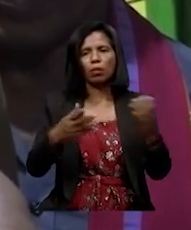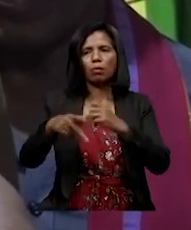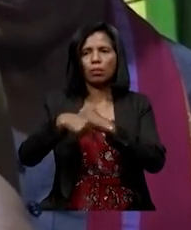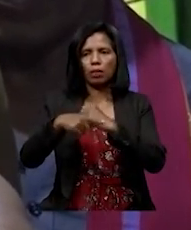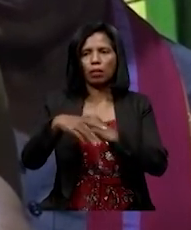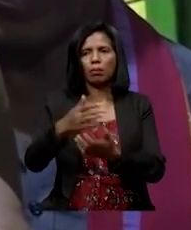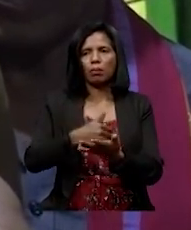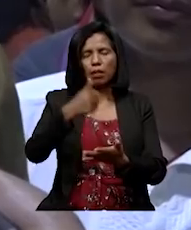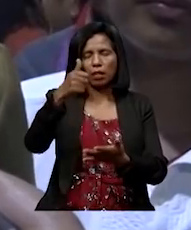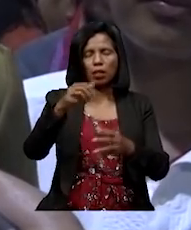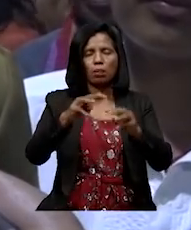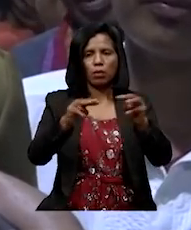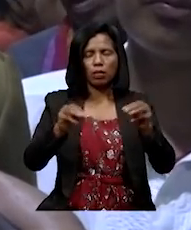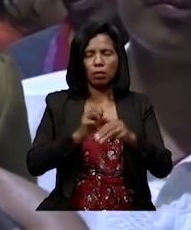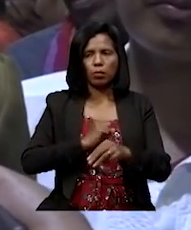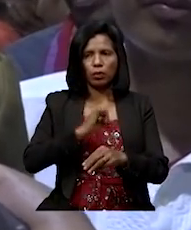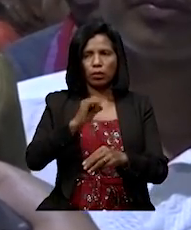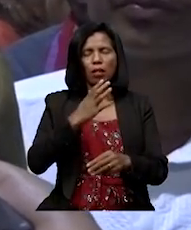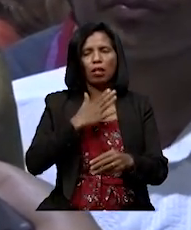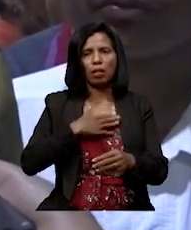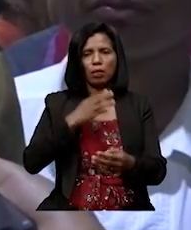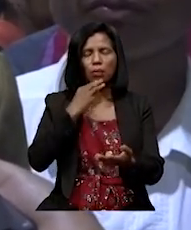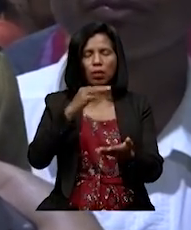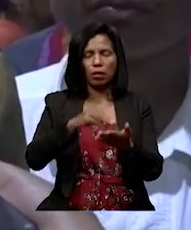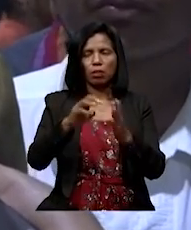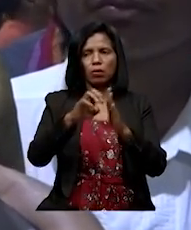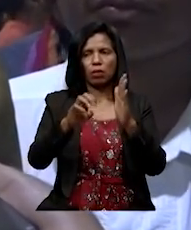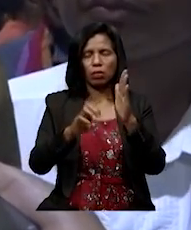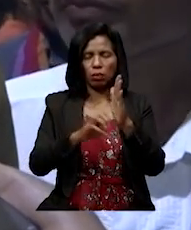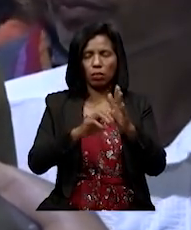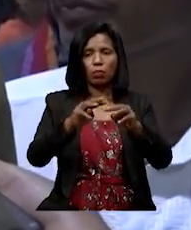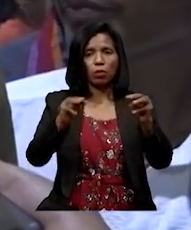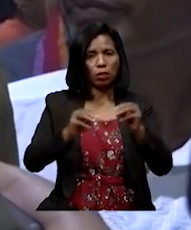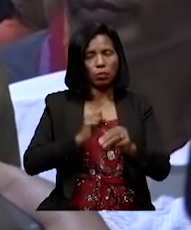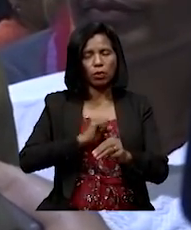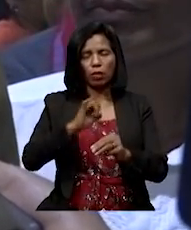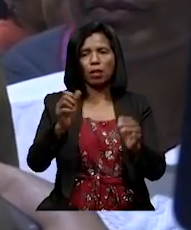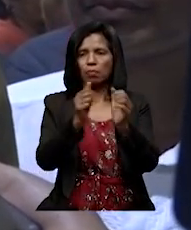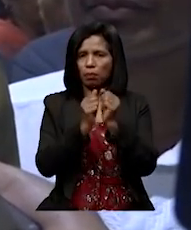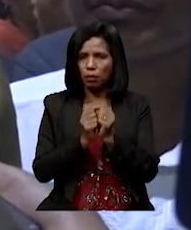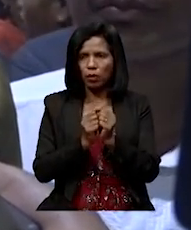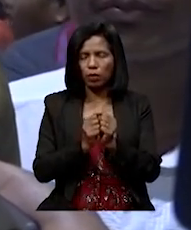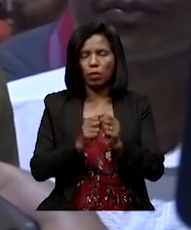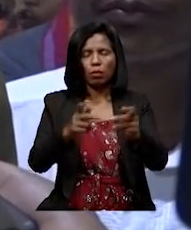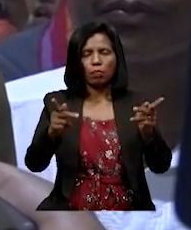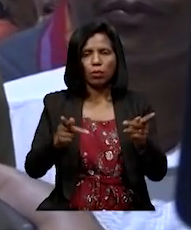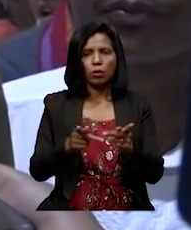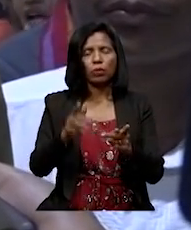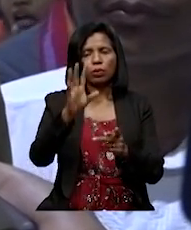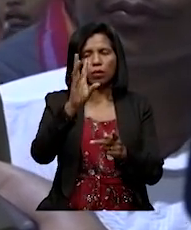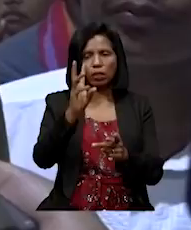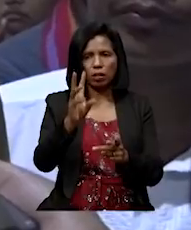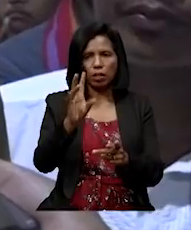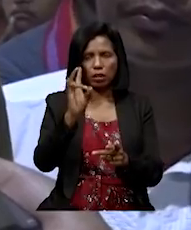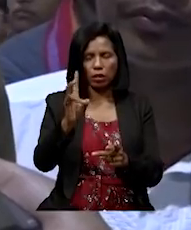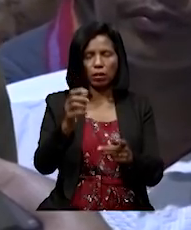manan ia município Cova Lima. Hauni mensaje ba hauni struktur hotu ya munisipi Cova Lima hamutu ko postu hitu sugu tonolu alle